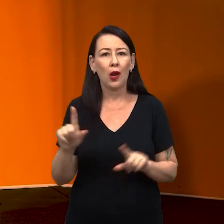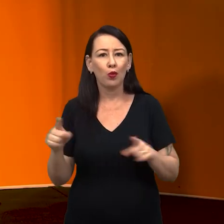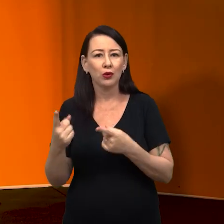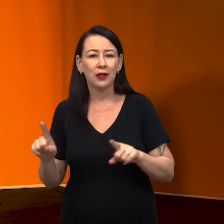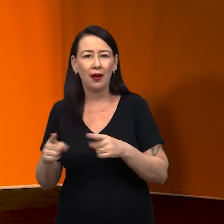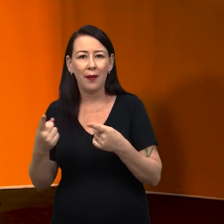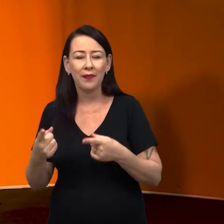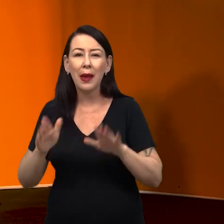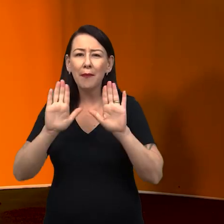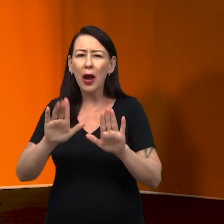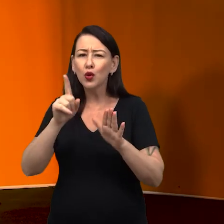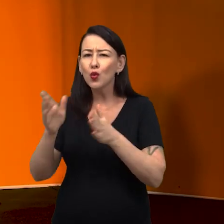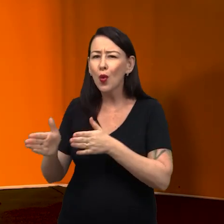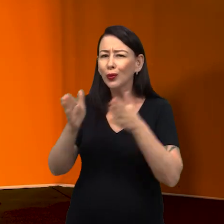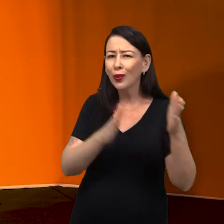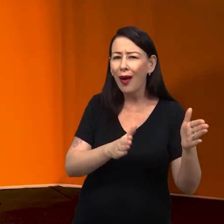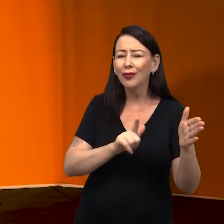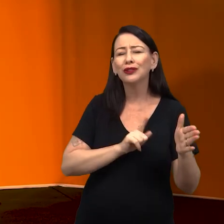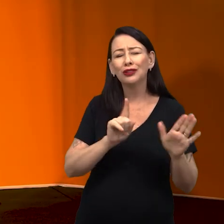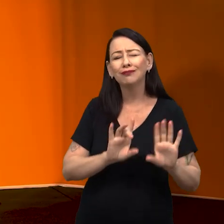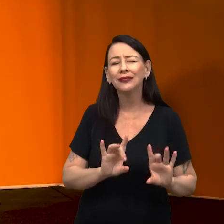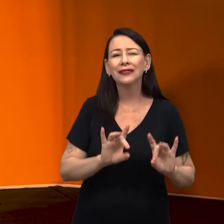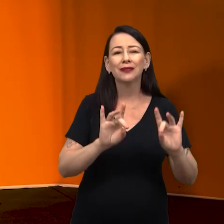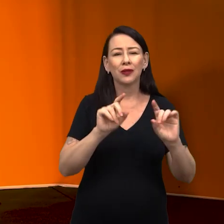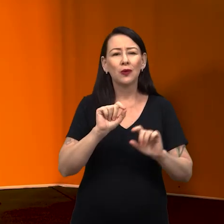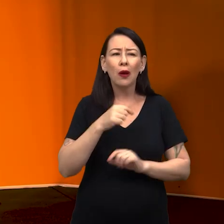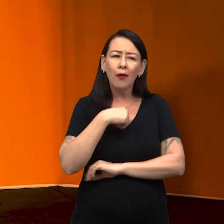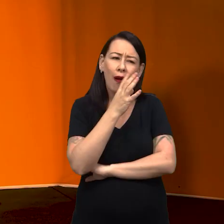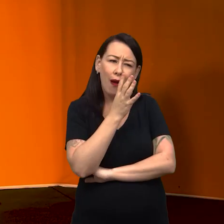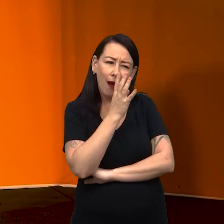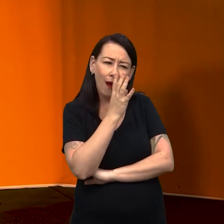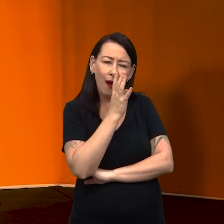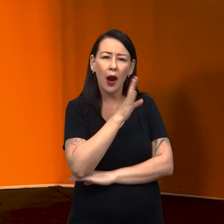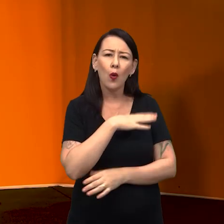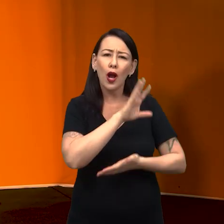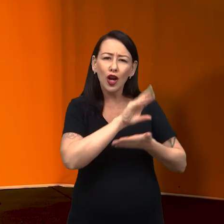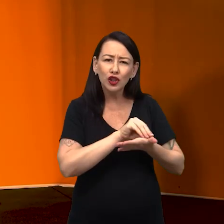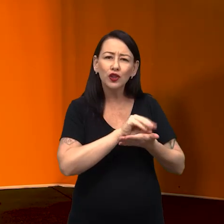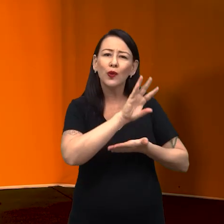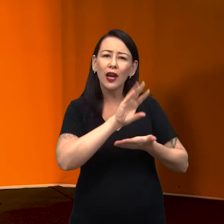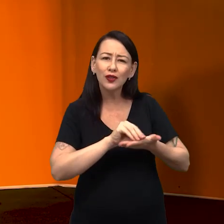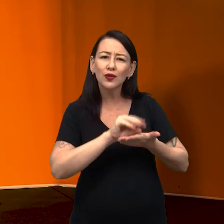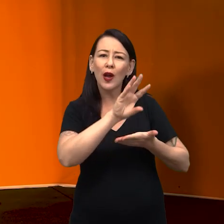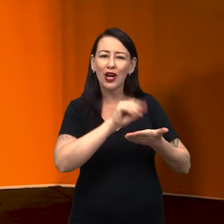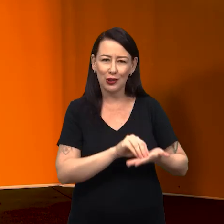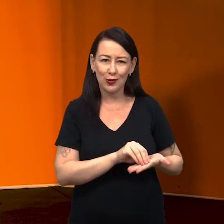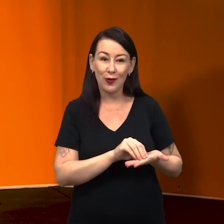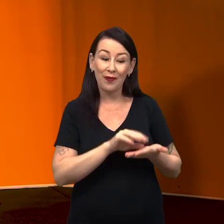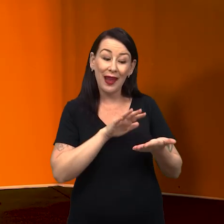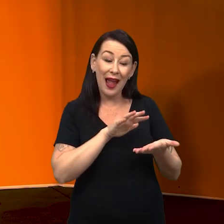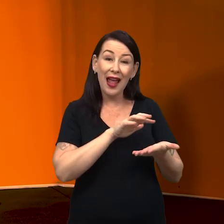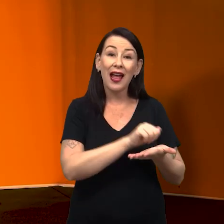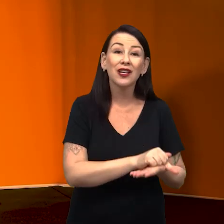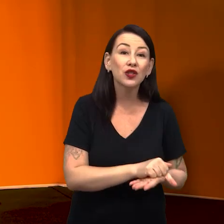muito precioso. Eu começo a registrar com as crianças esse repertório e no registro, quer dizer, as